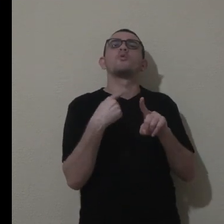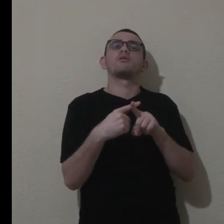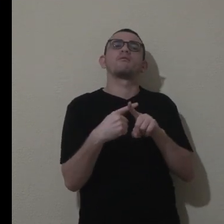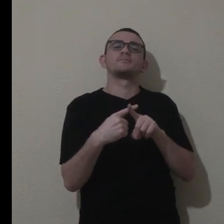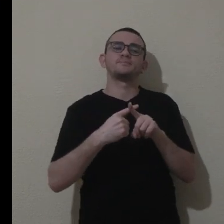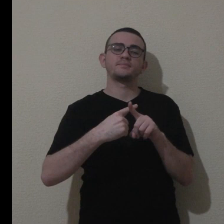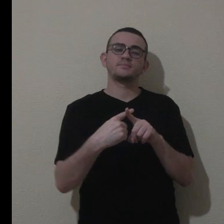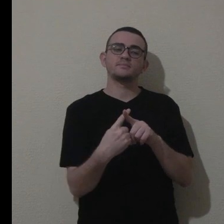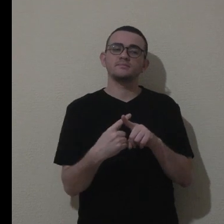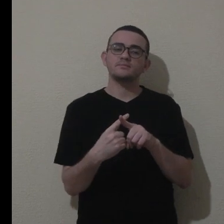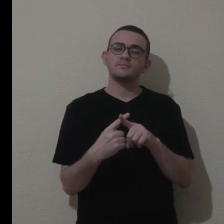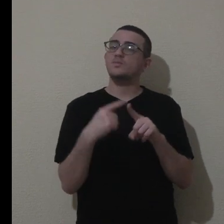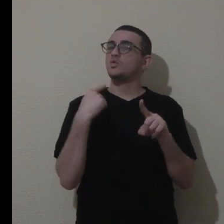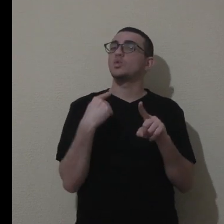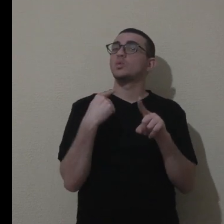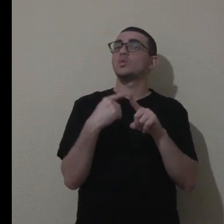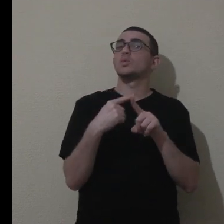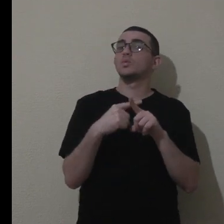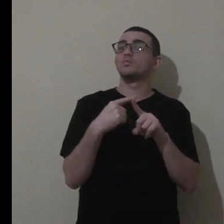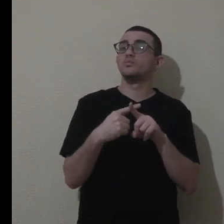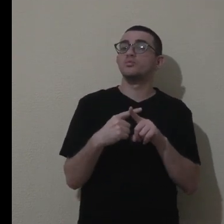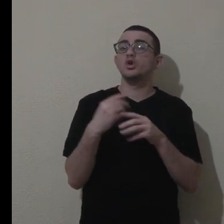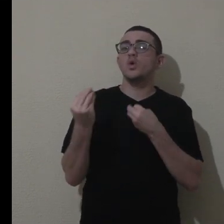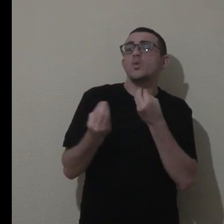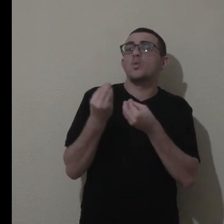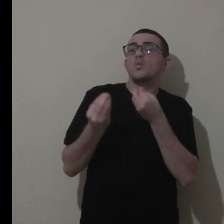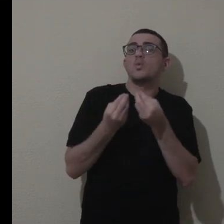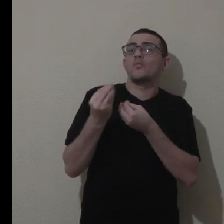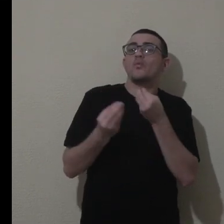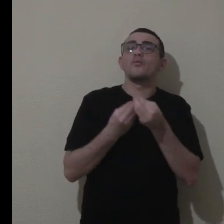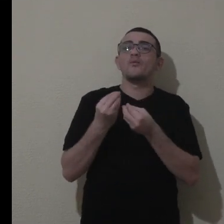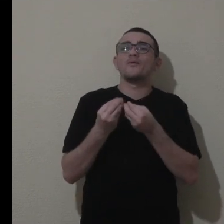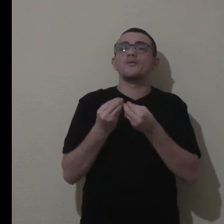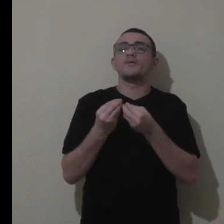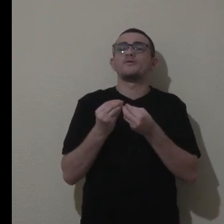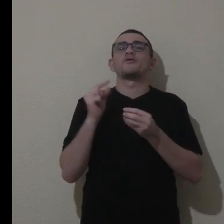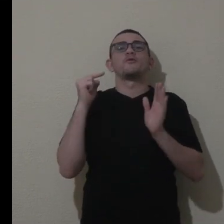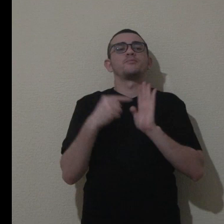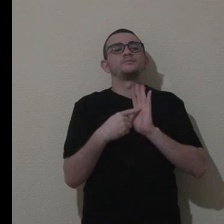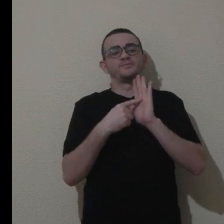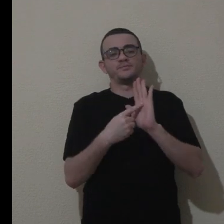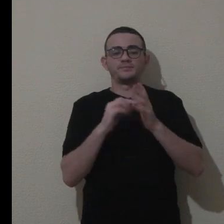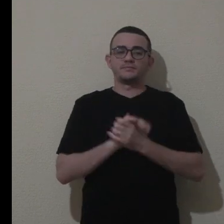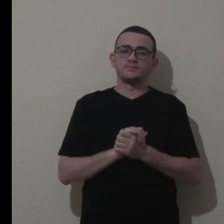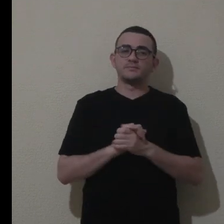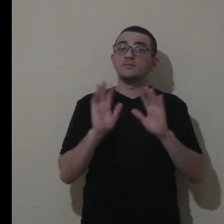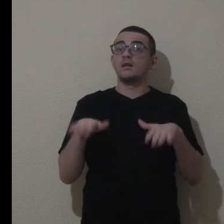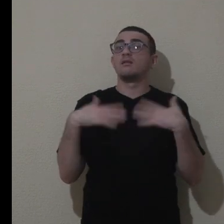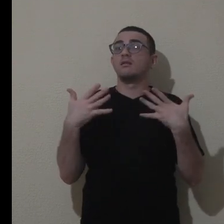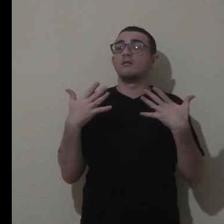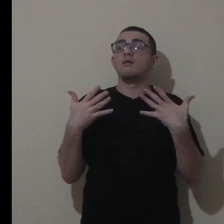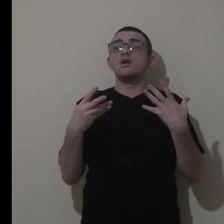porquê, né? De porquê ou como isso se estabelece, né?